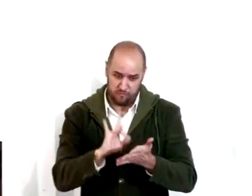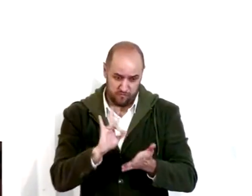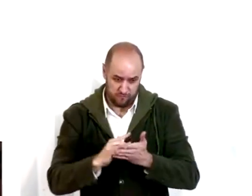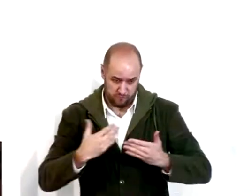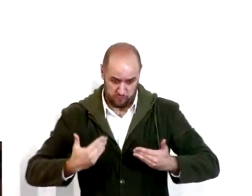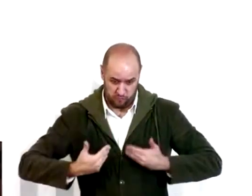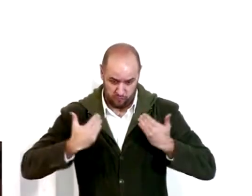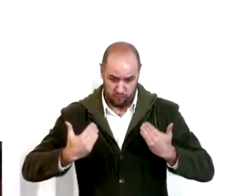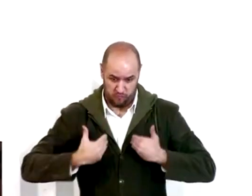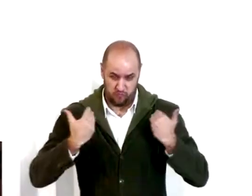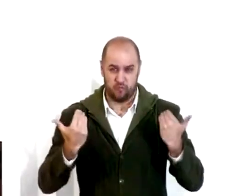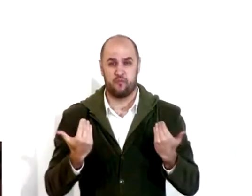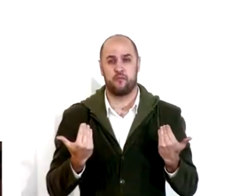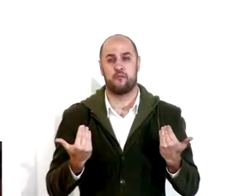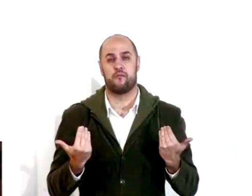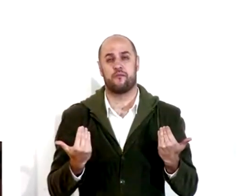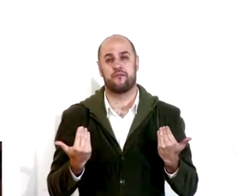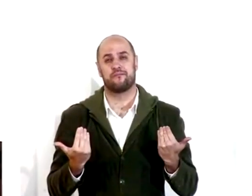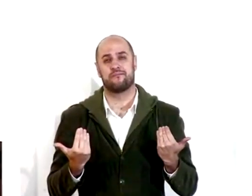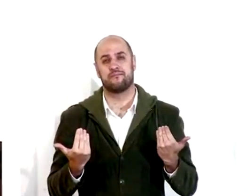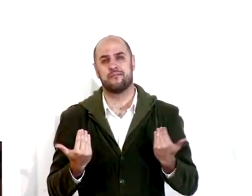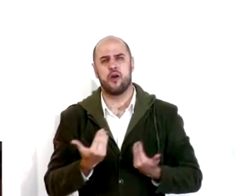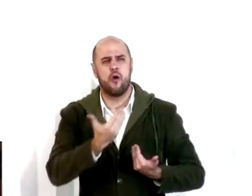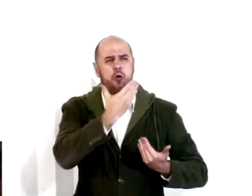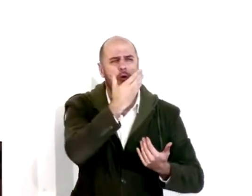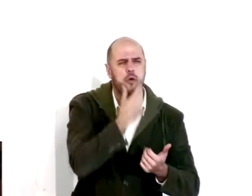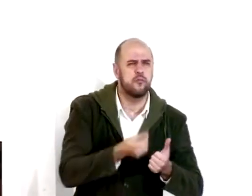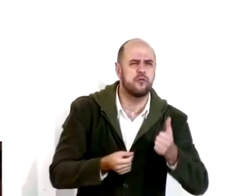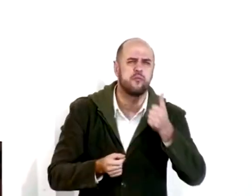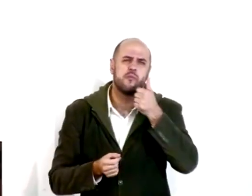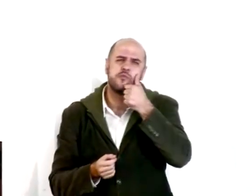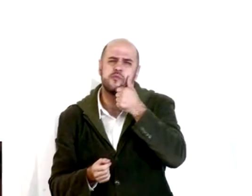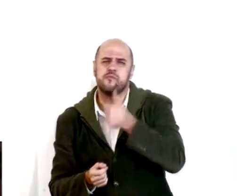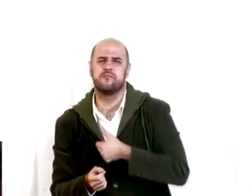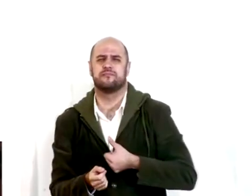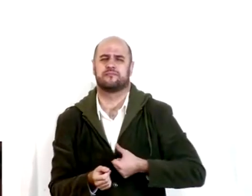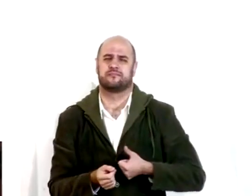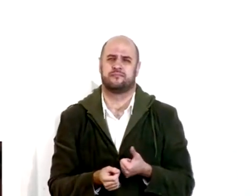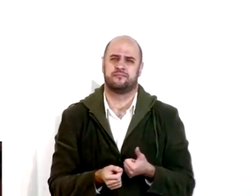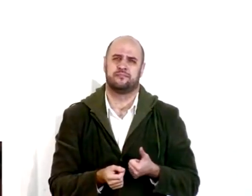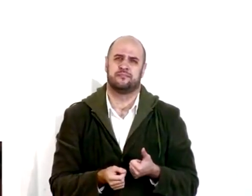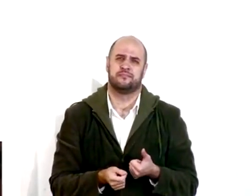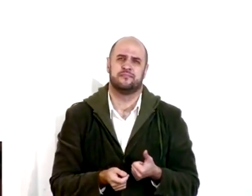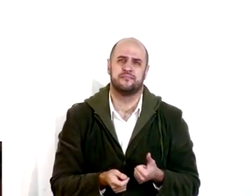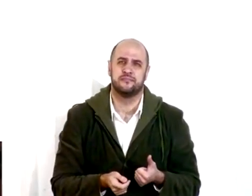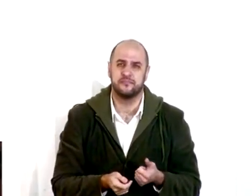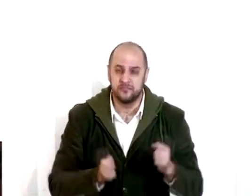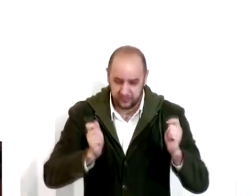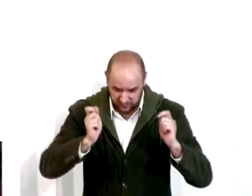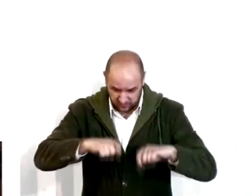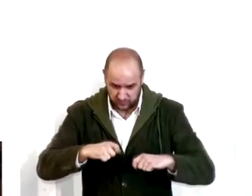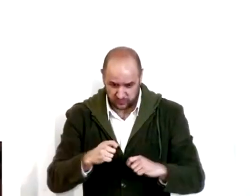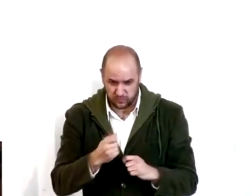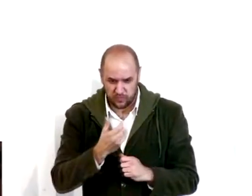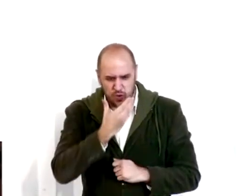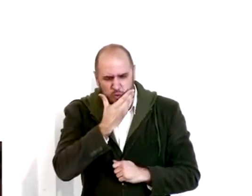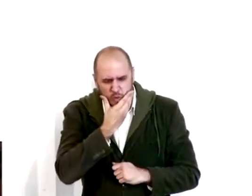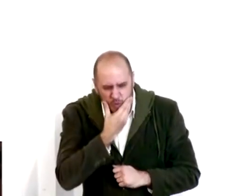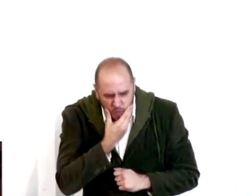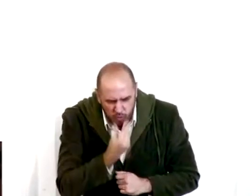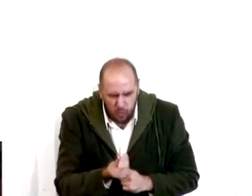avivamento em homens e mulheres, para que Deus levante